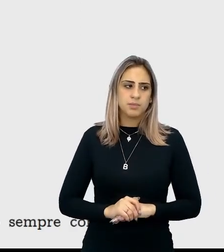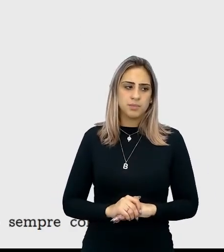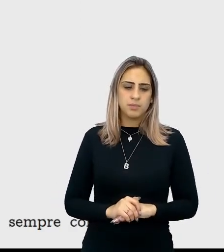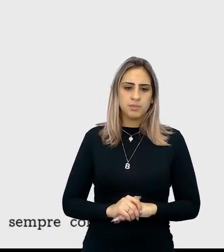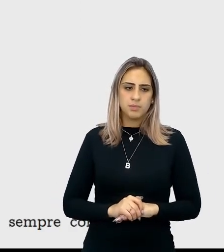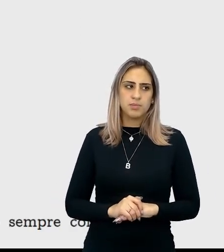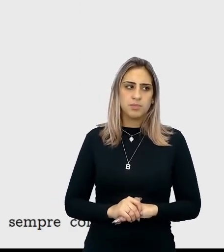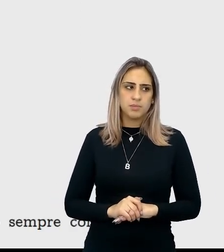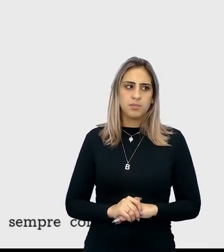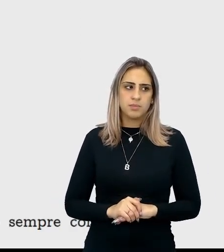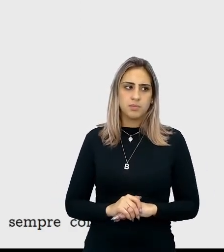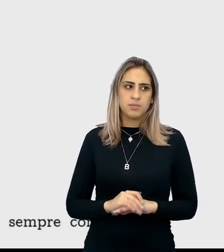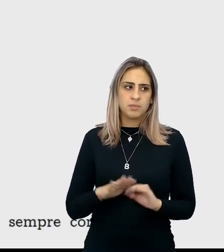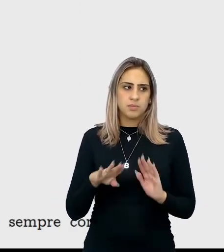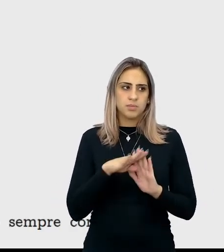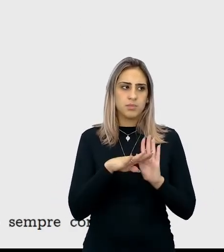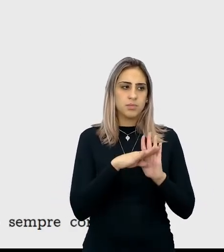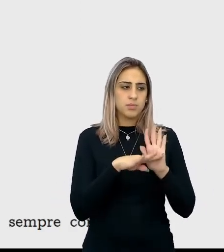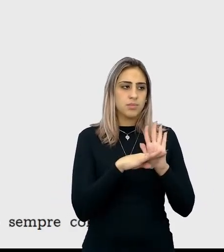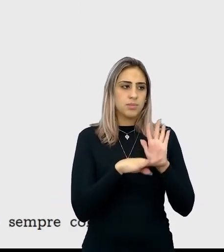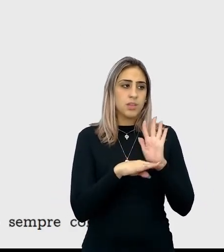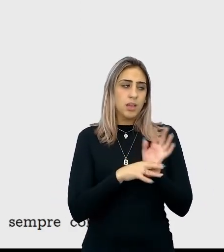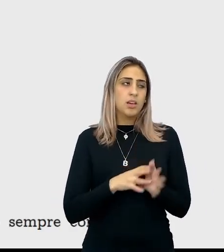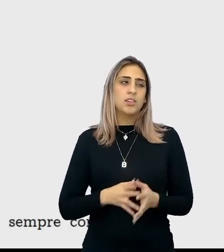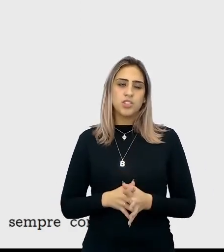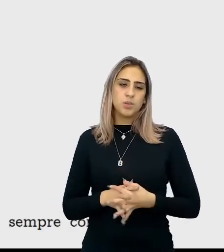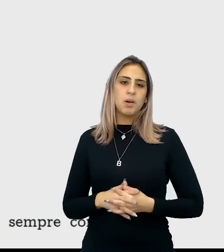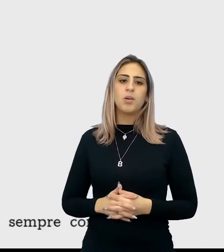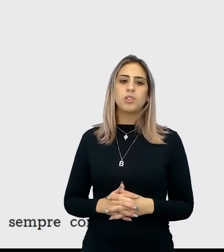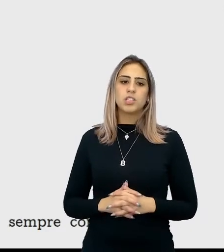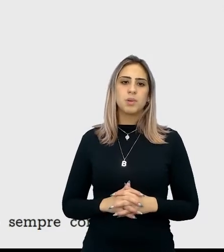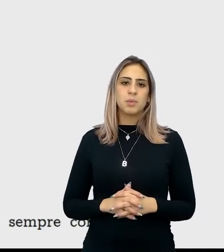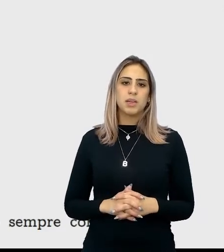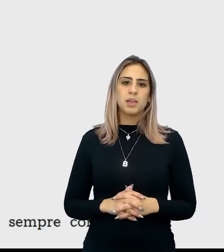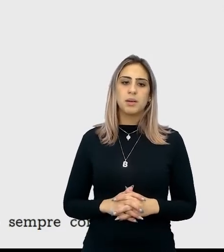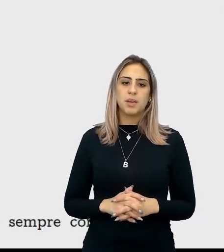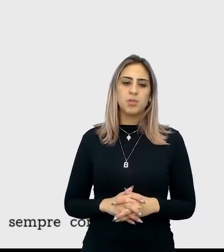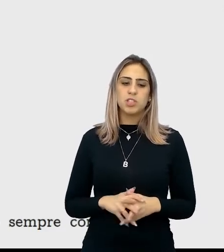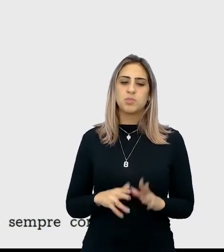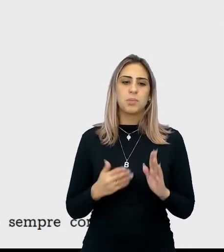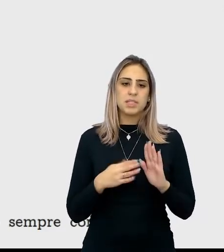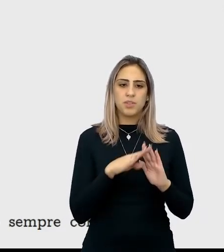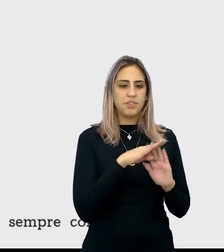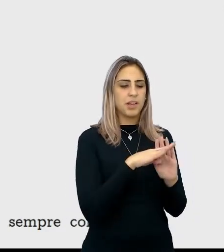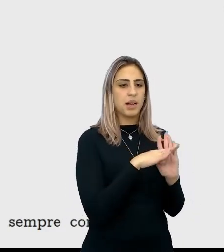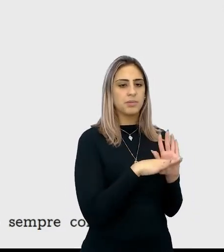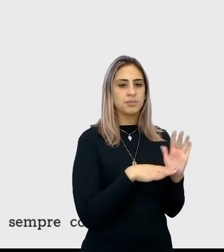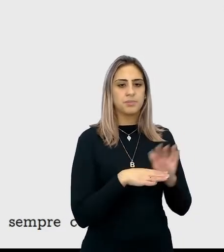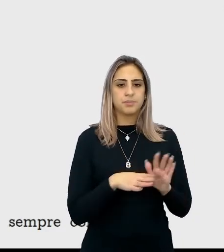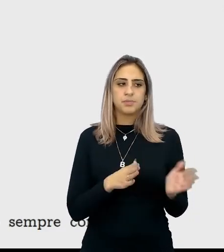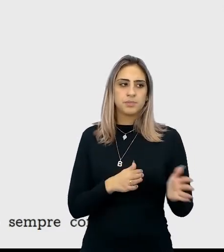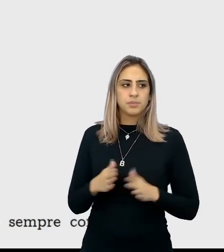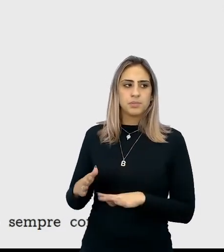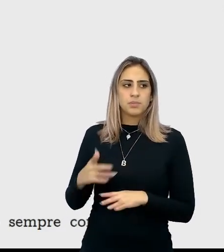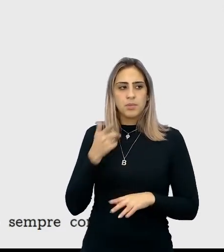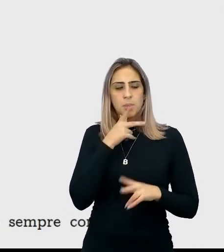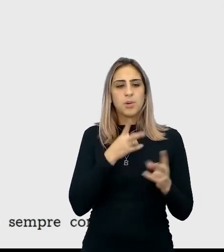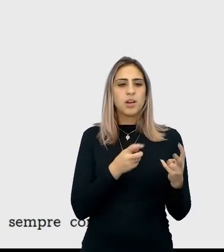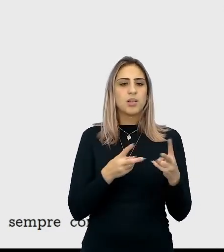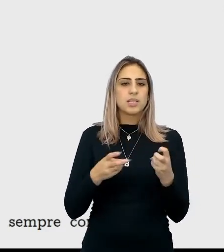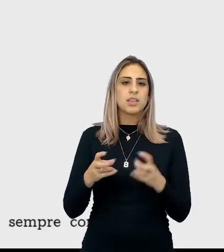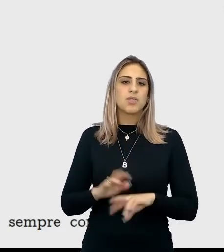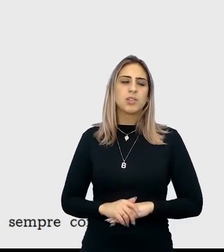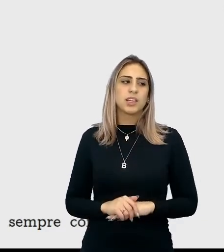terceiro, 12 mil. Ah, professora, mas então é muito melhor pagar 60 mil do que 64 mil. As